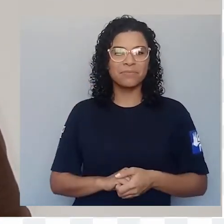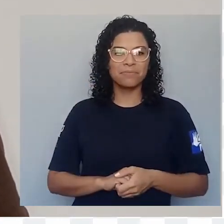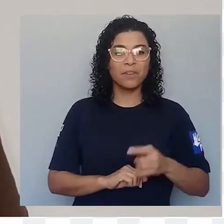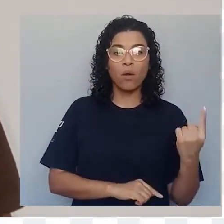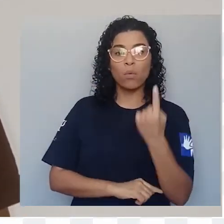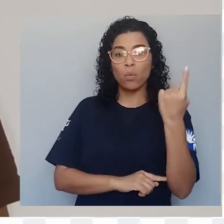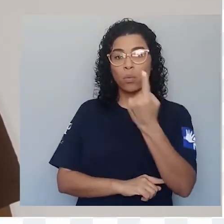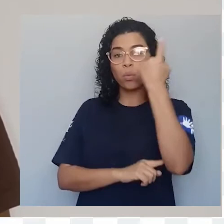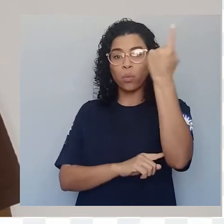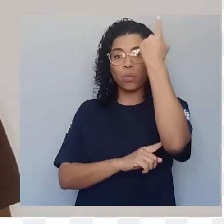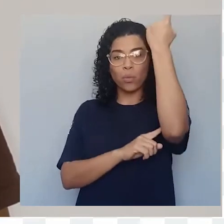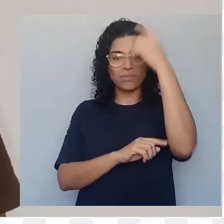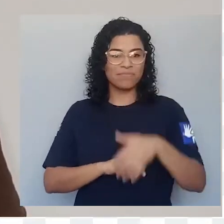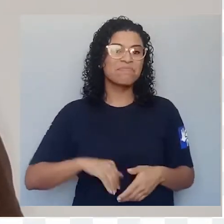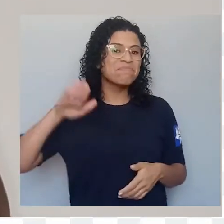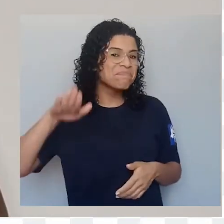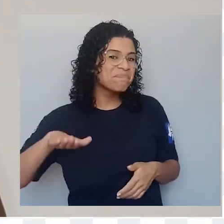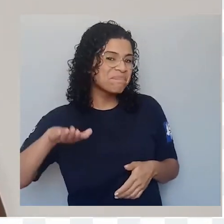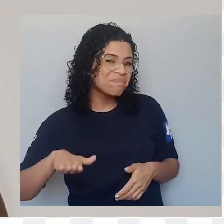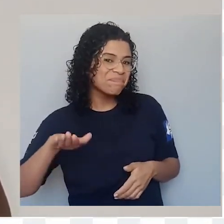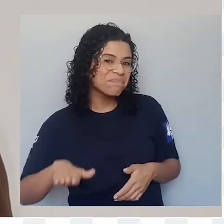dizer alto. Alto, alto, alto.